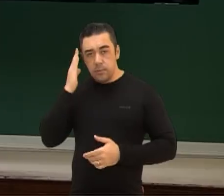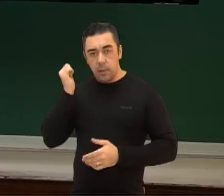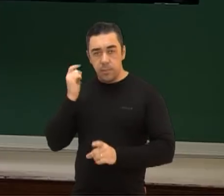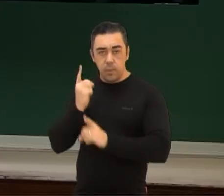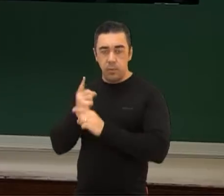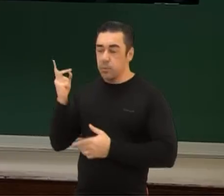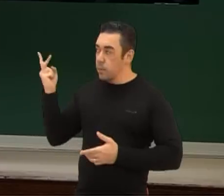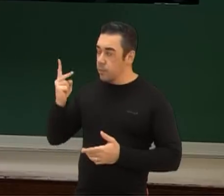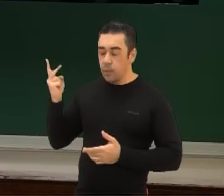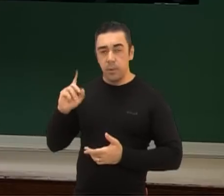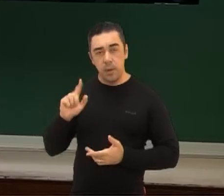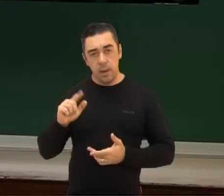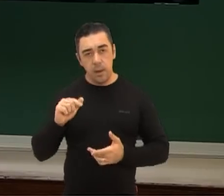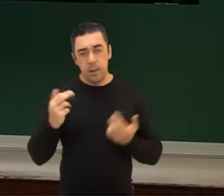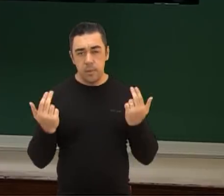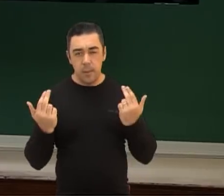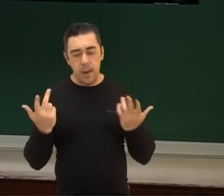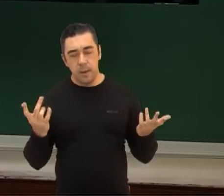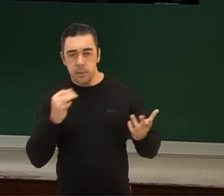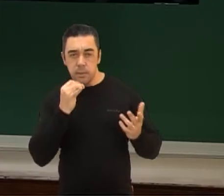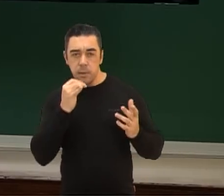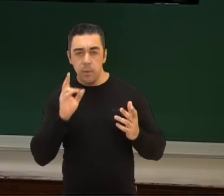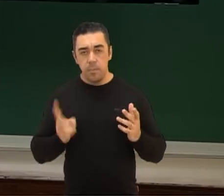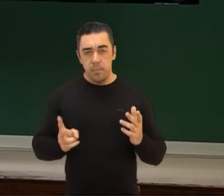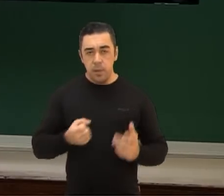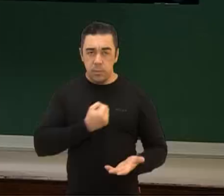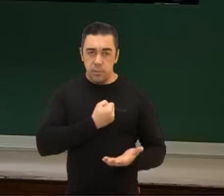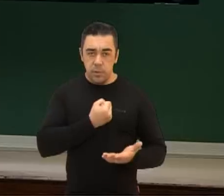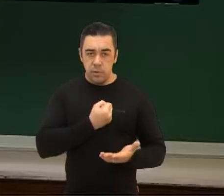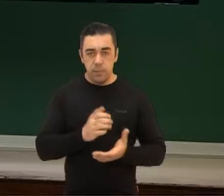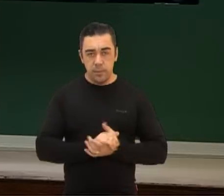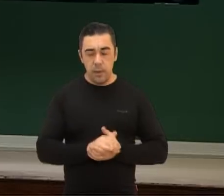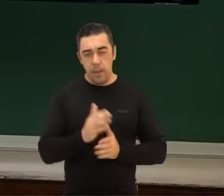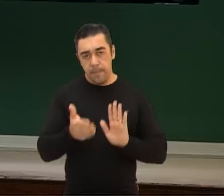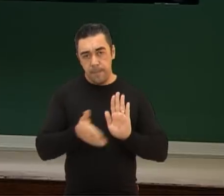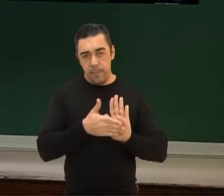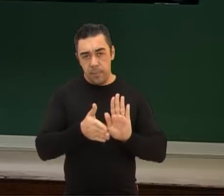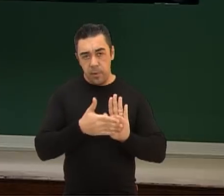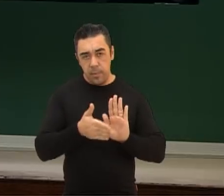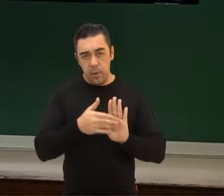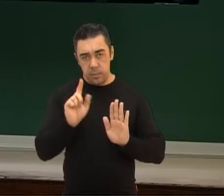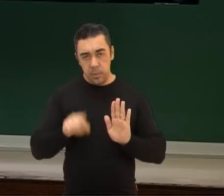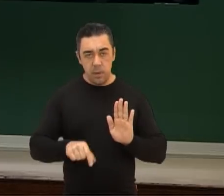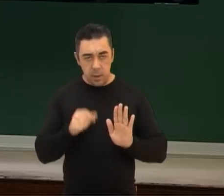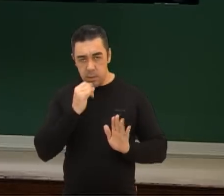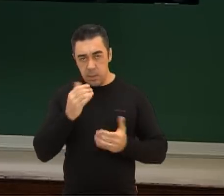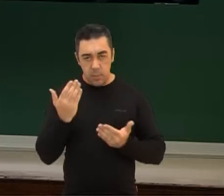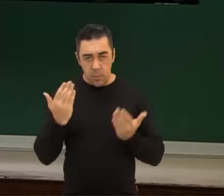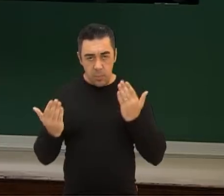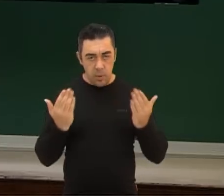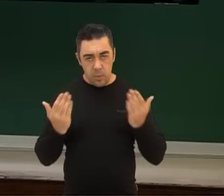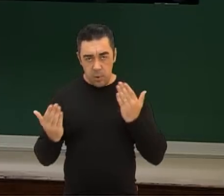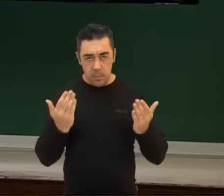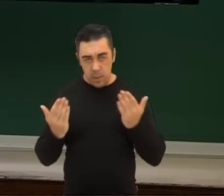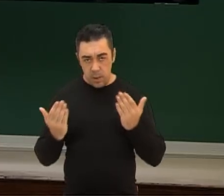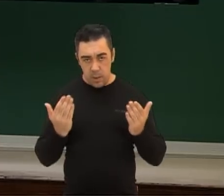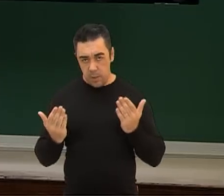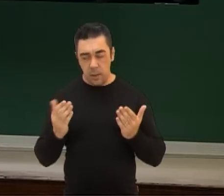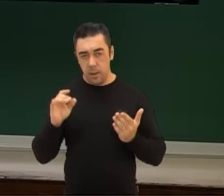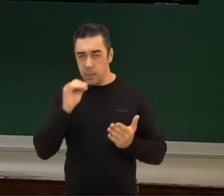estavam falando que era para... Se o exercício nos propunha, né, que era para a gente comparar os ângulos que